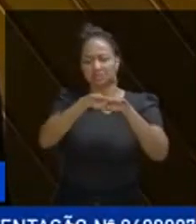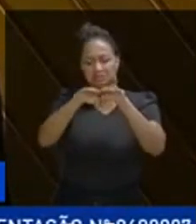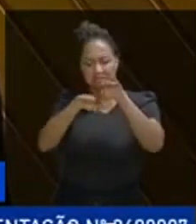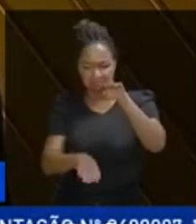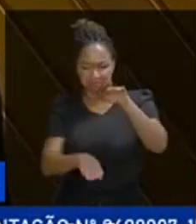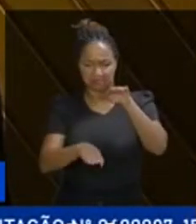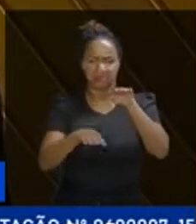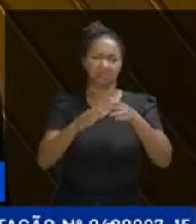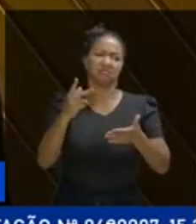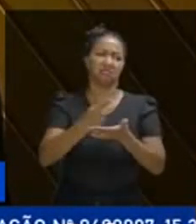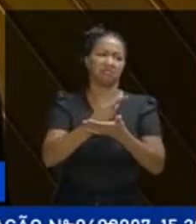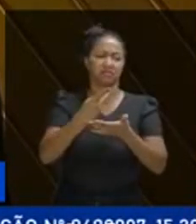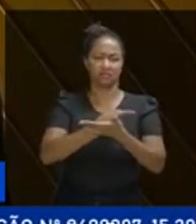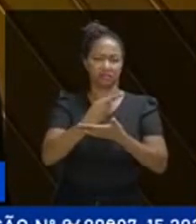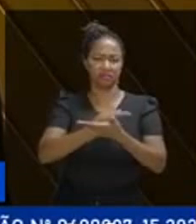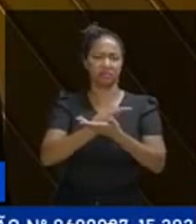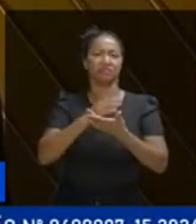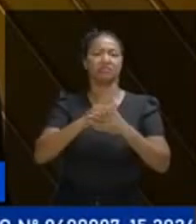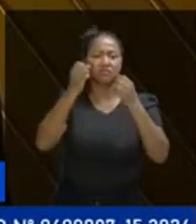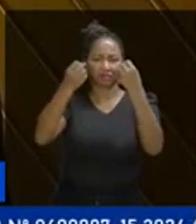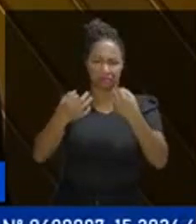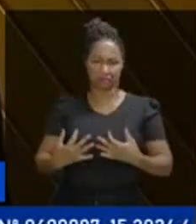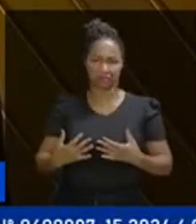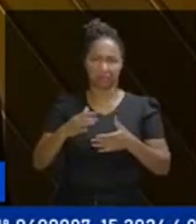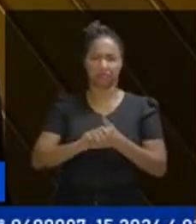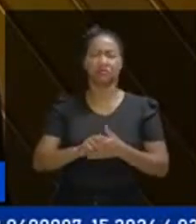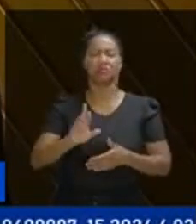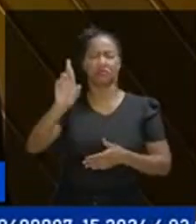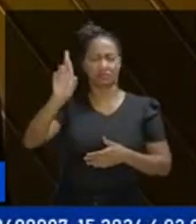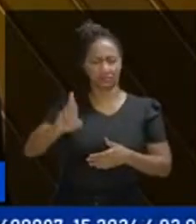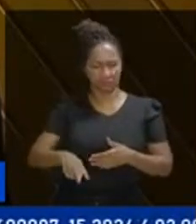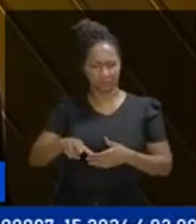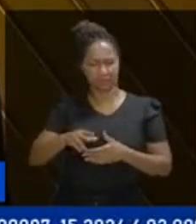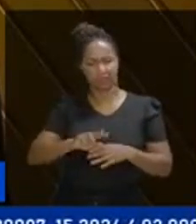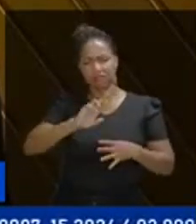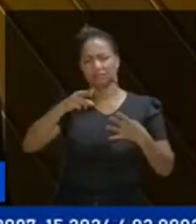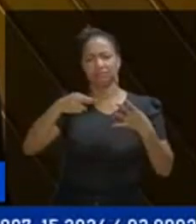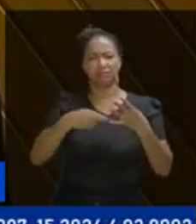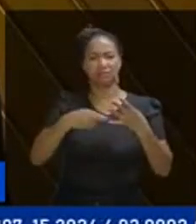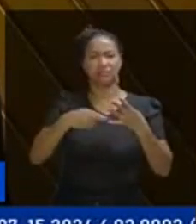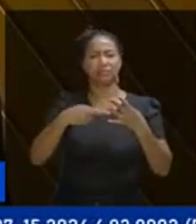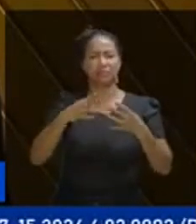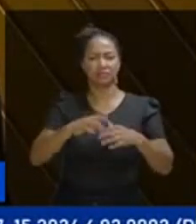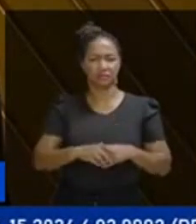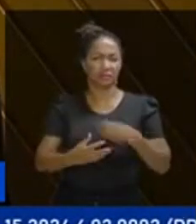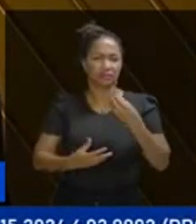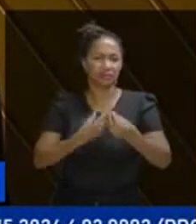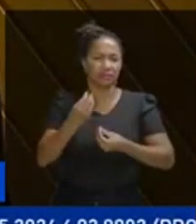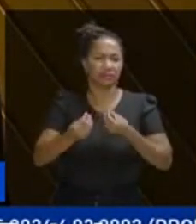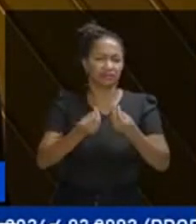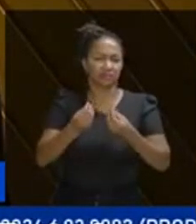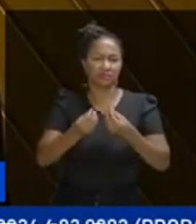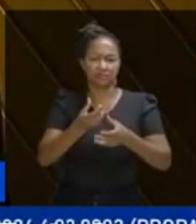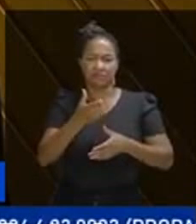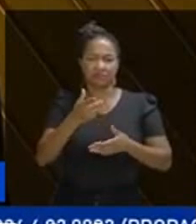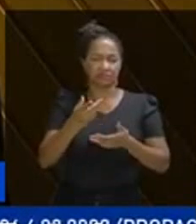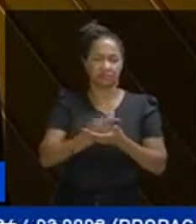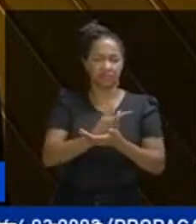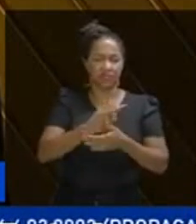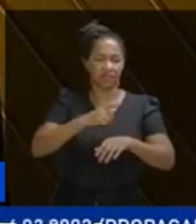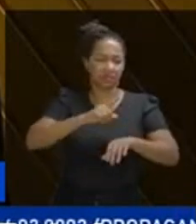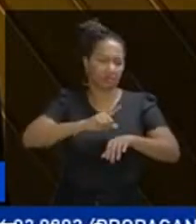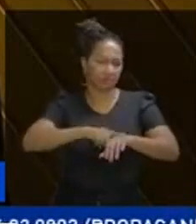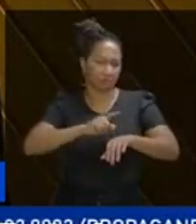ou irregularidade na disputa, conforme suscitado nas razões recursais. À vista disso, como a postagem não ocorreu em